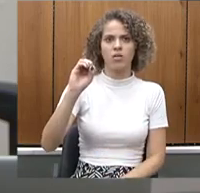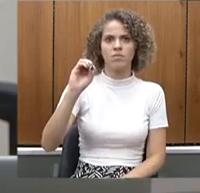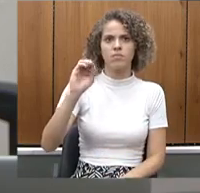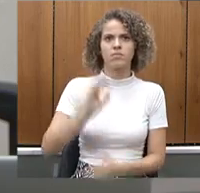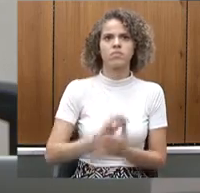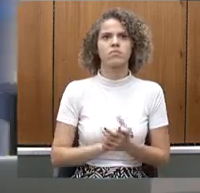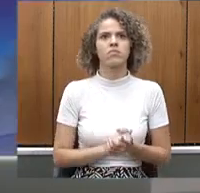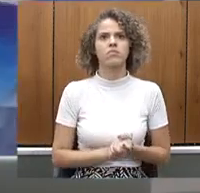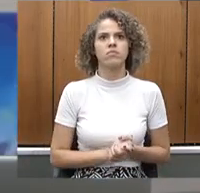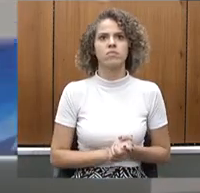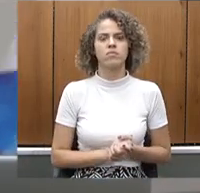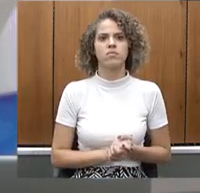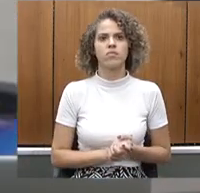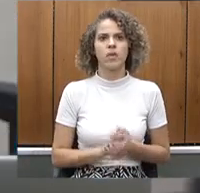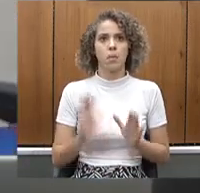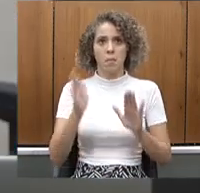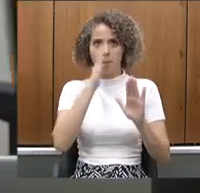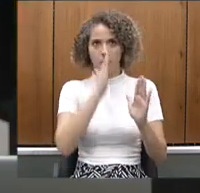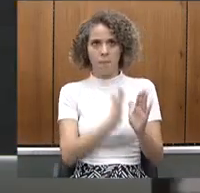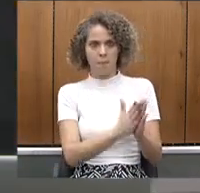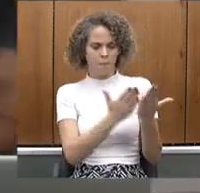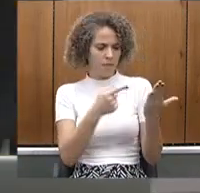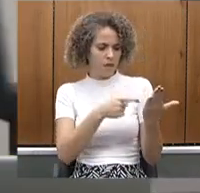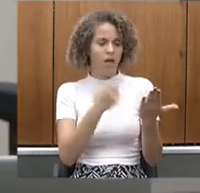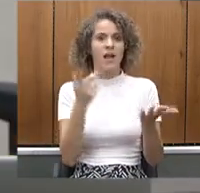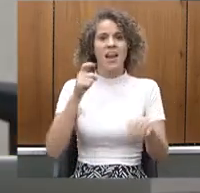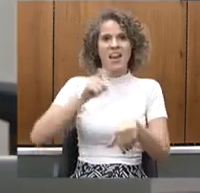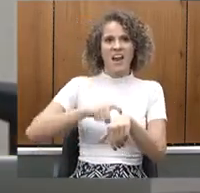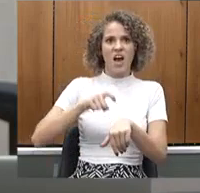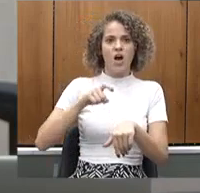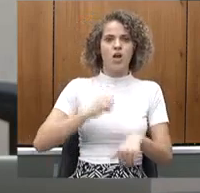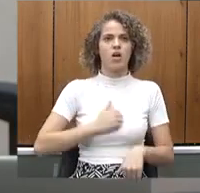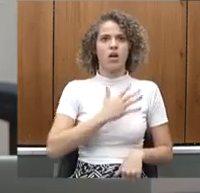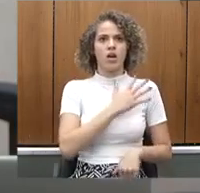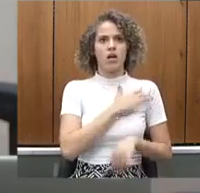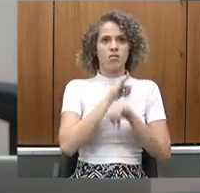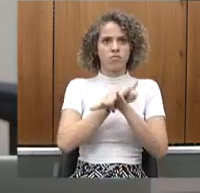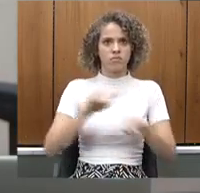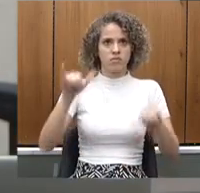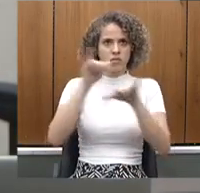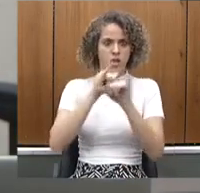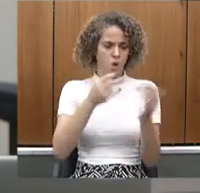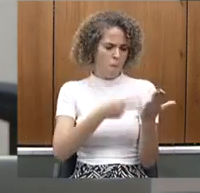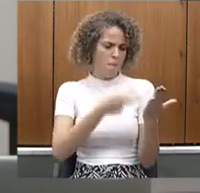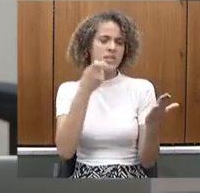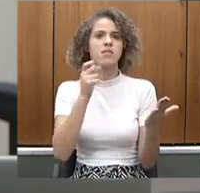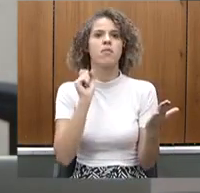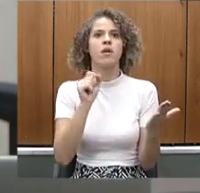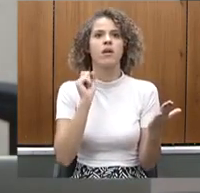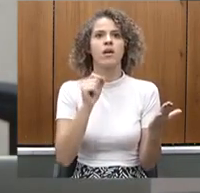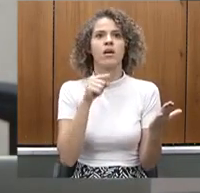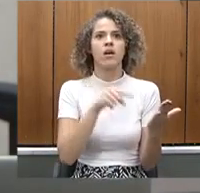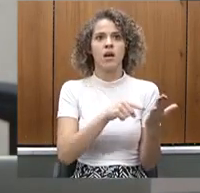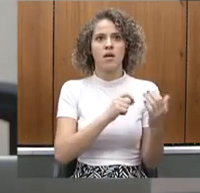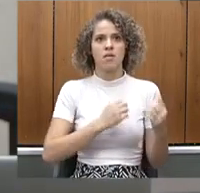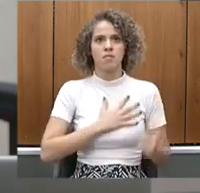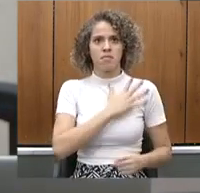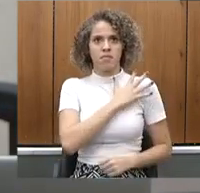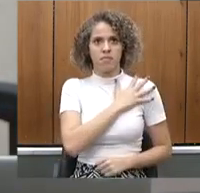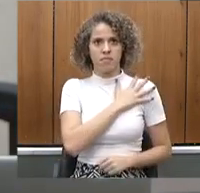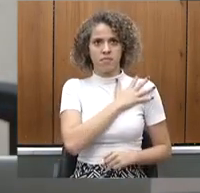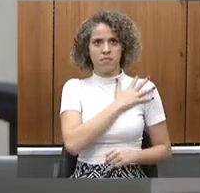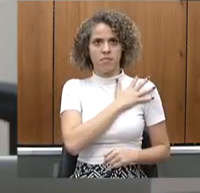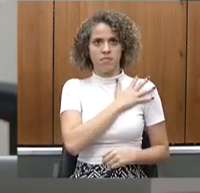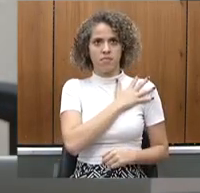são preocupantes durante a campanha Comandante eu observei por exemplo que batalhões operacionais